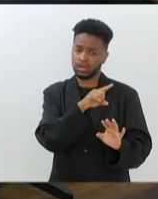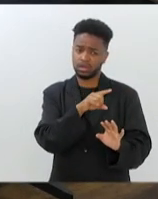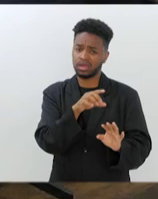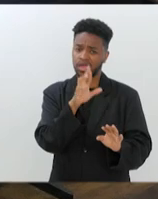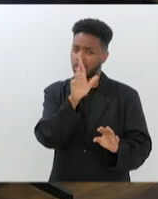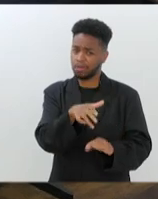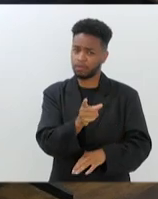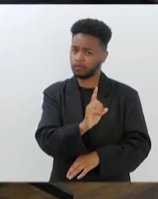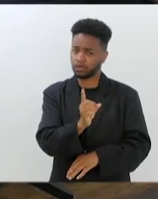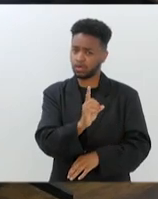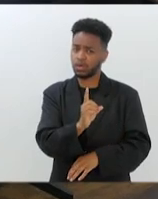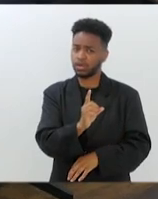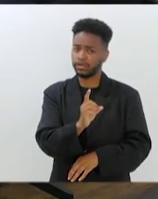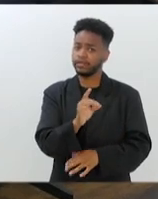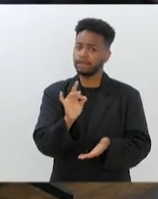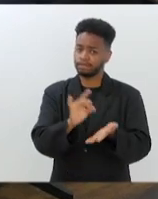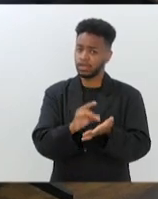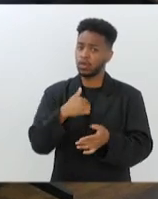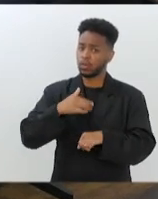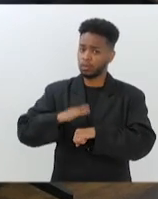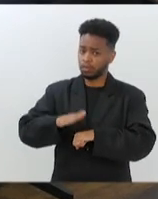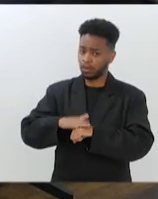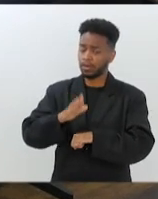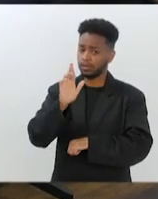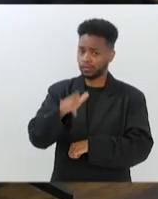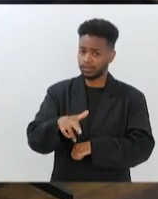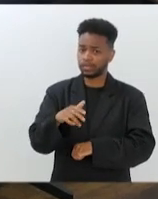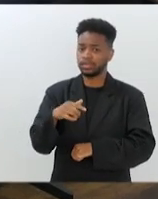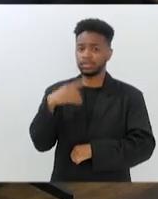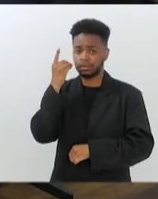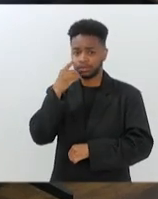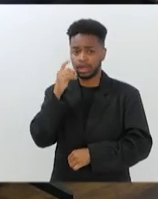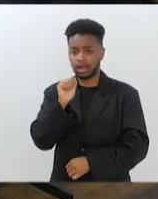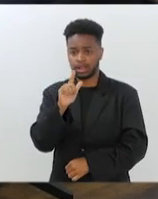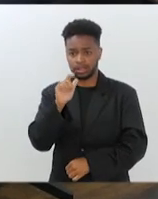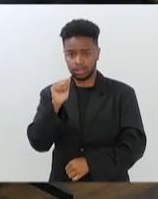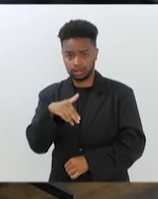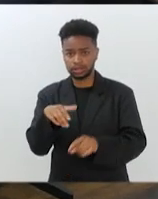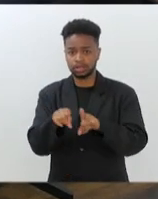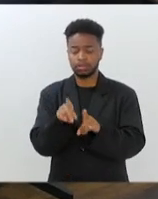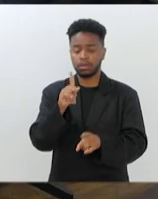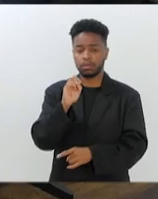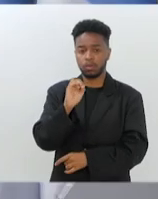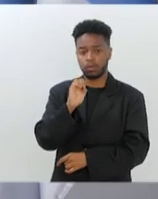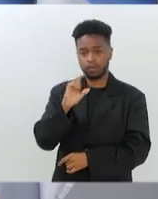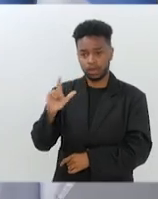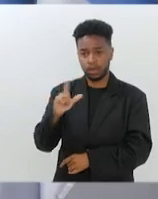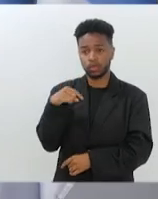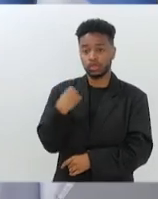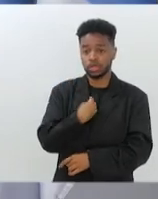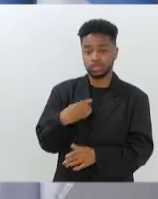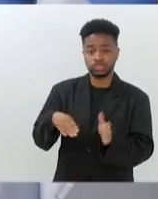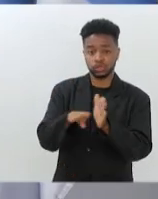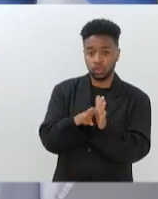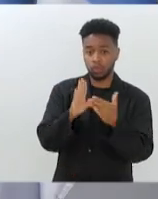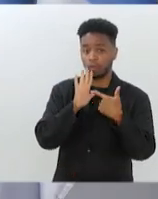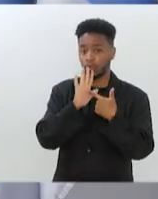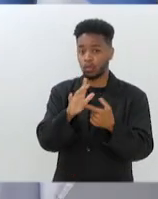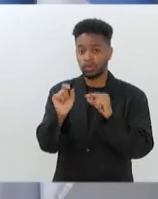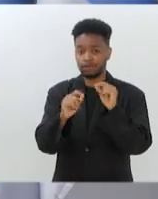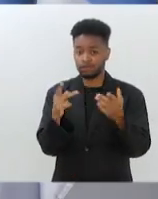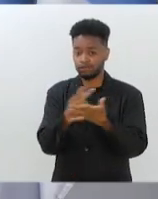não quem recusou Casa das águas fui eu Deputado Alan Lopes Deputado Felipe PB quando a gente teve lá e revelou a vergonha que a ciedade tava